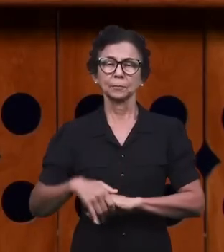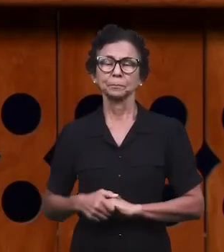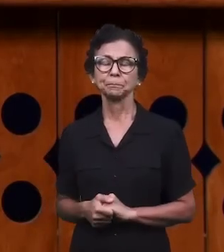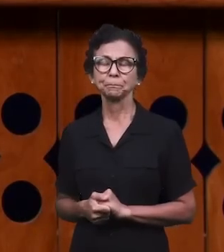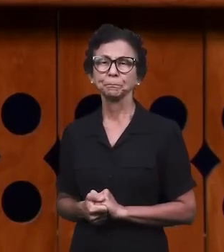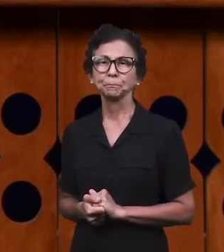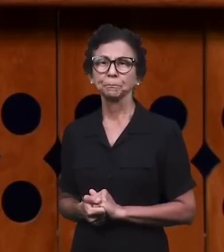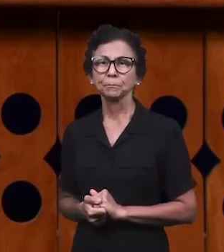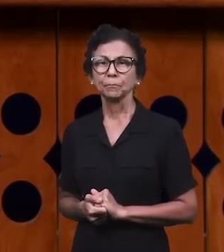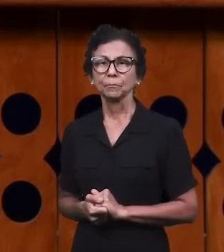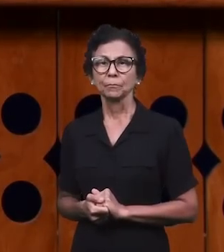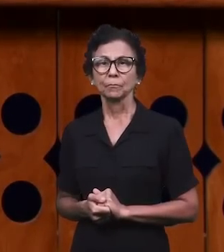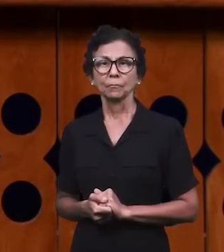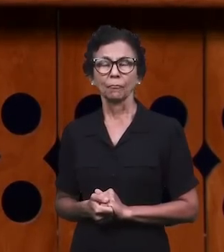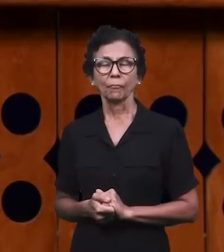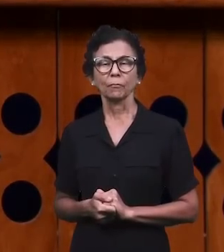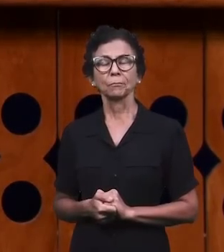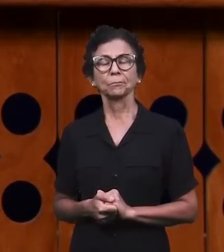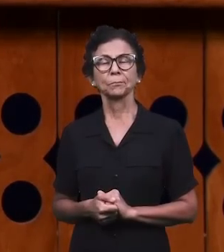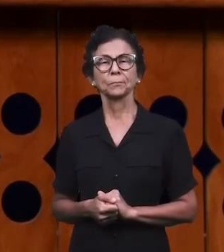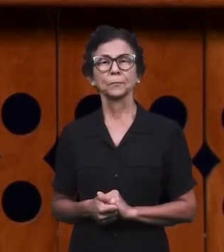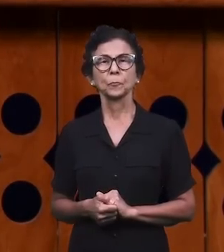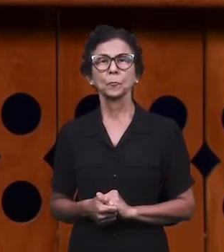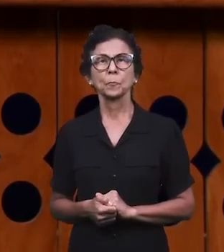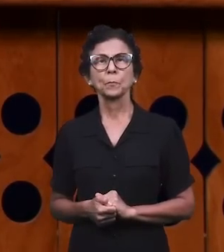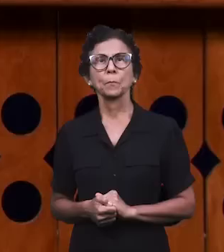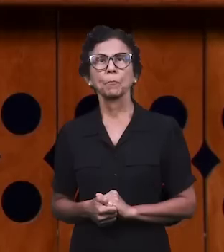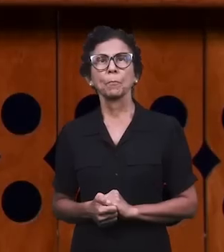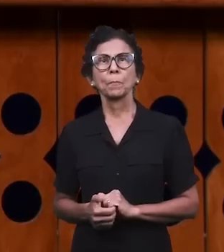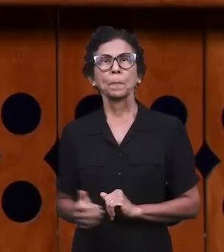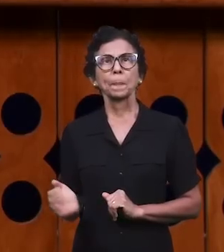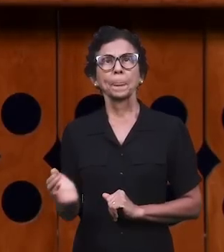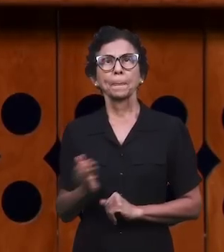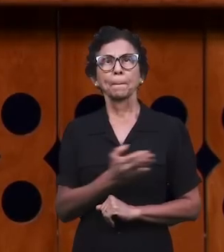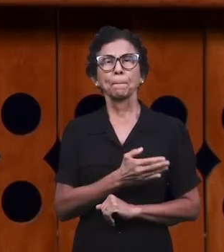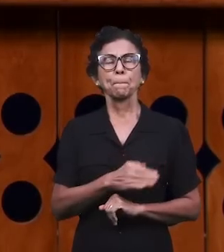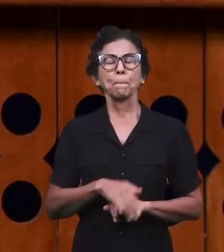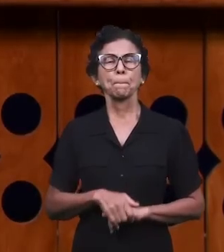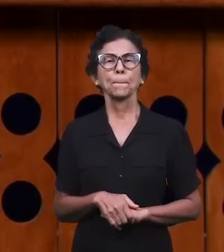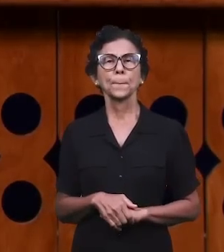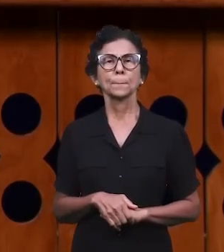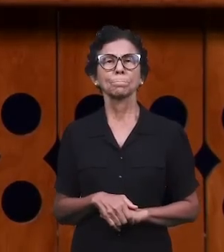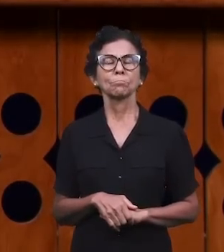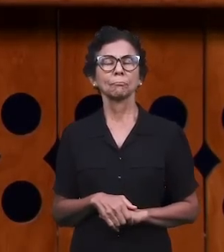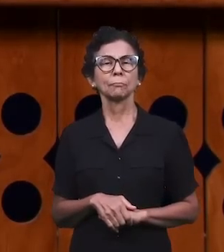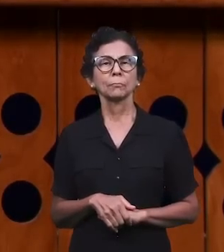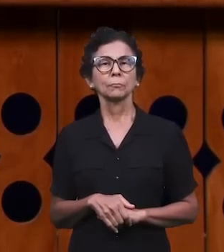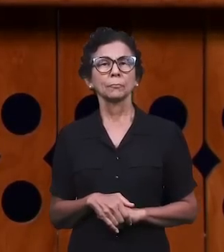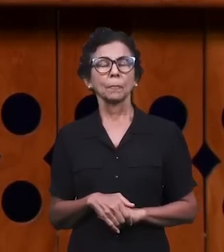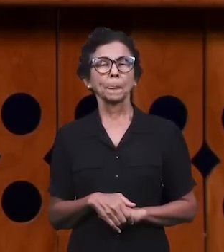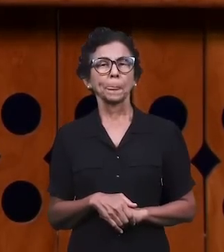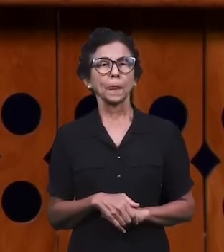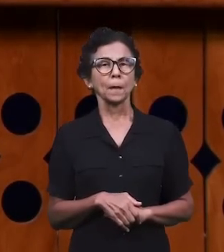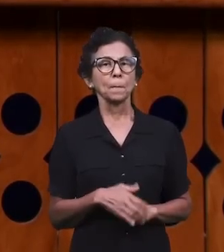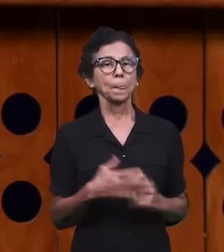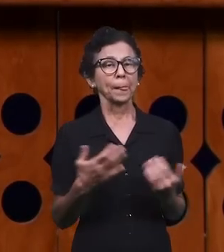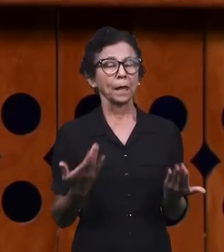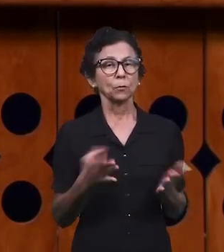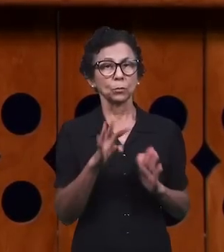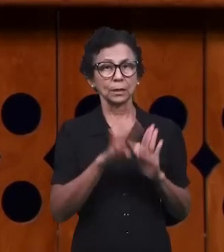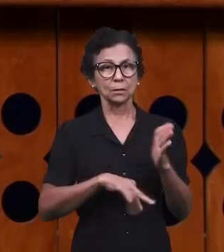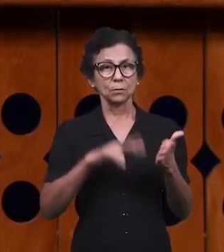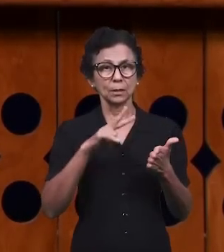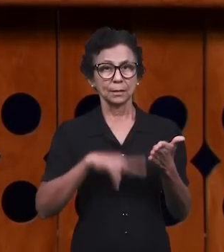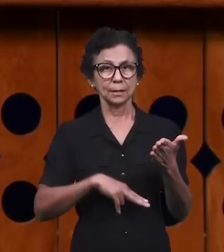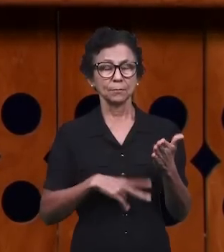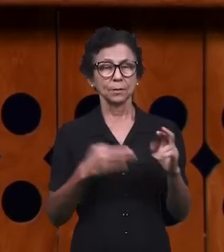texto, falando sobre Sansão. o objetivo agora é mostrar que